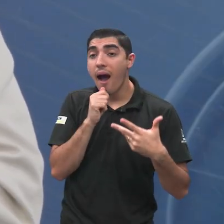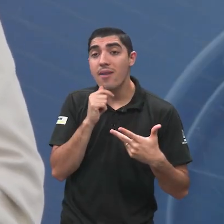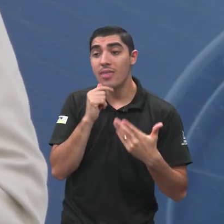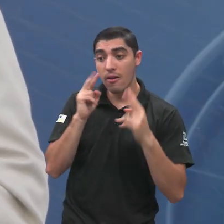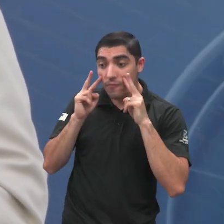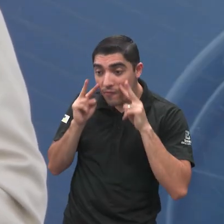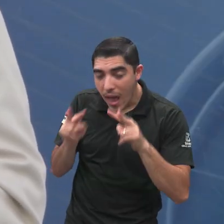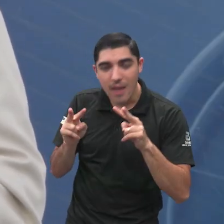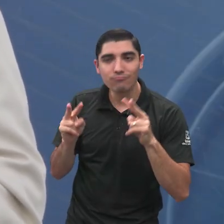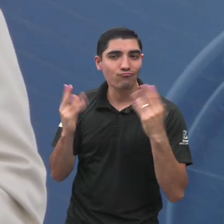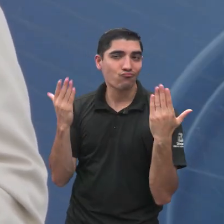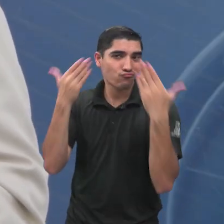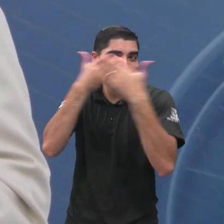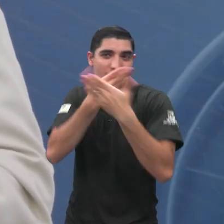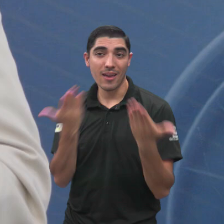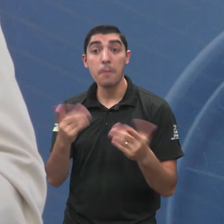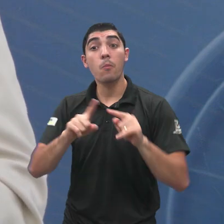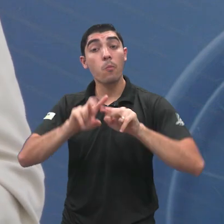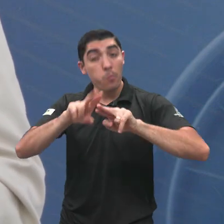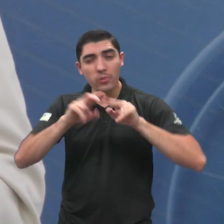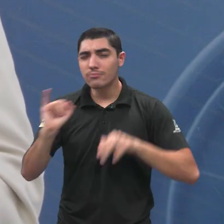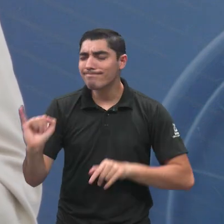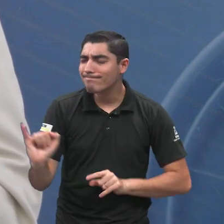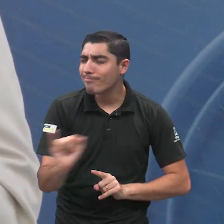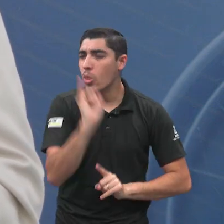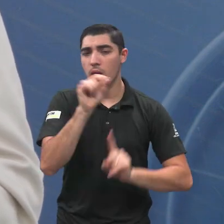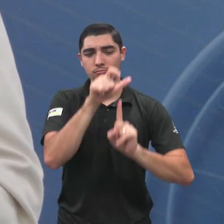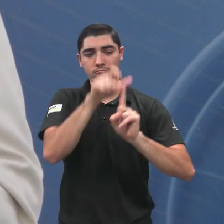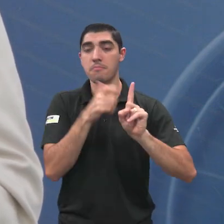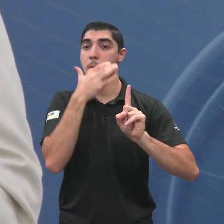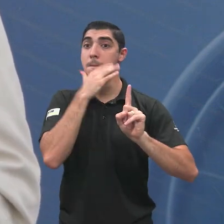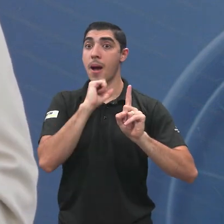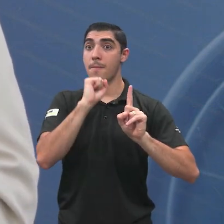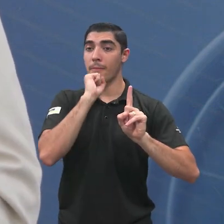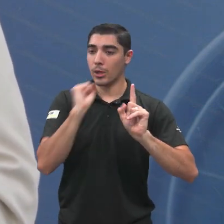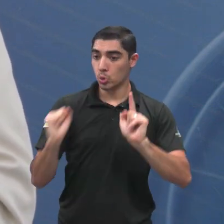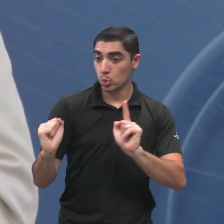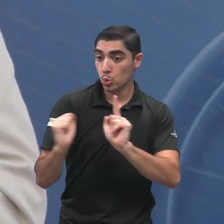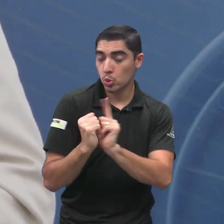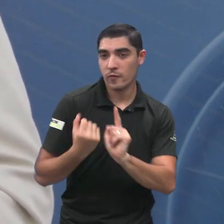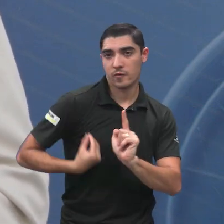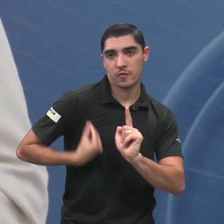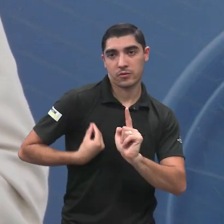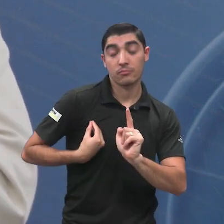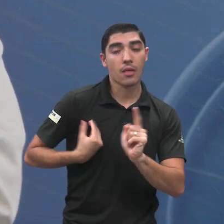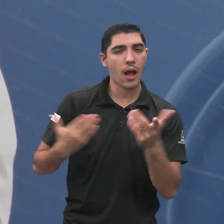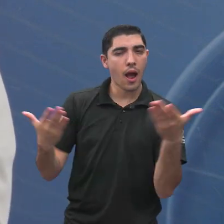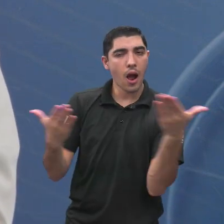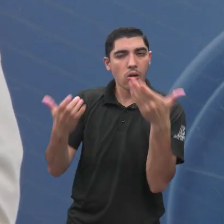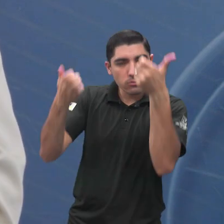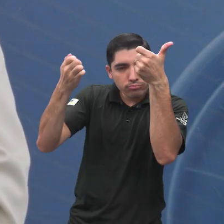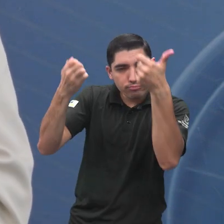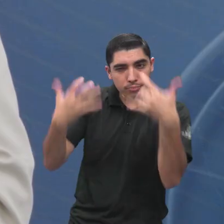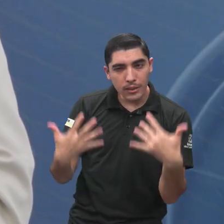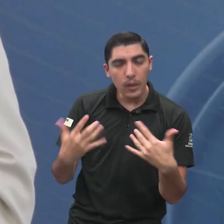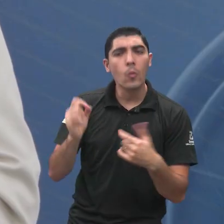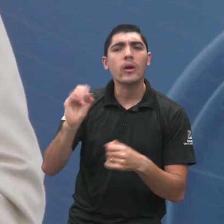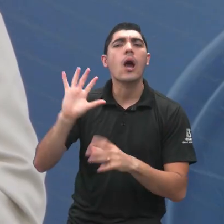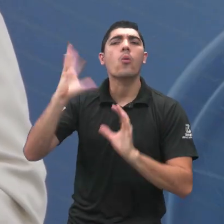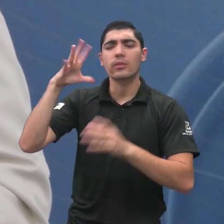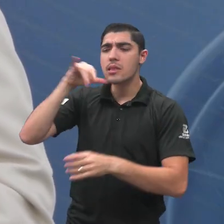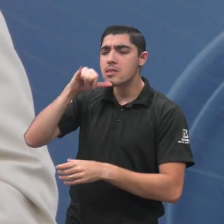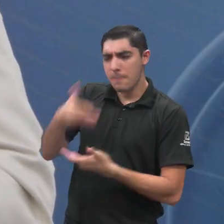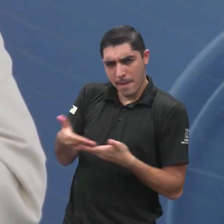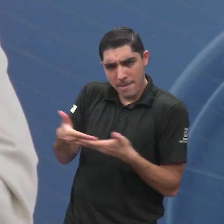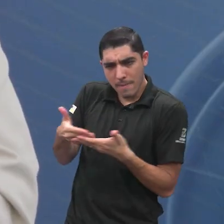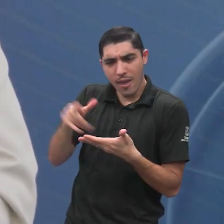presença do pai faz muita diferença nesse processo. Quem explica melhor o que acontece no cérebro da criança